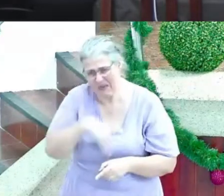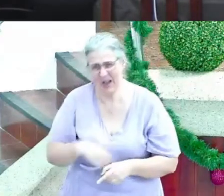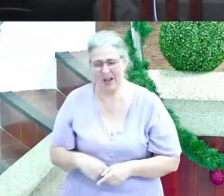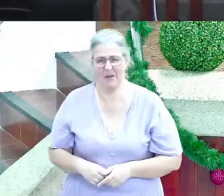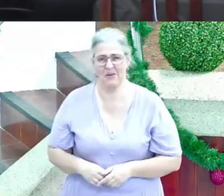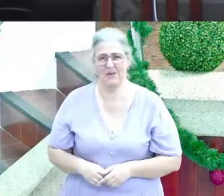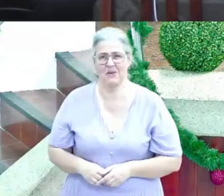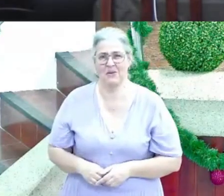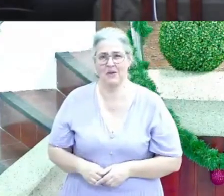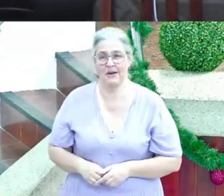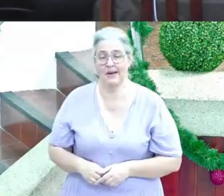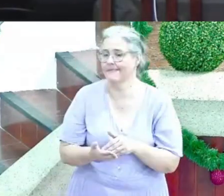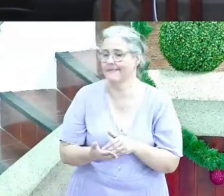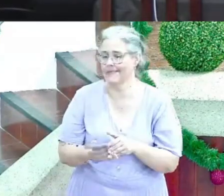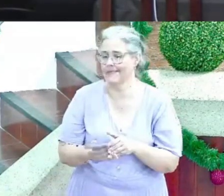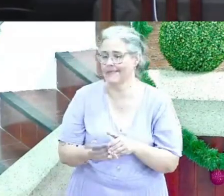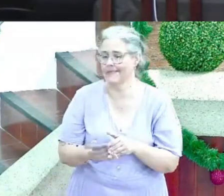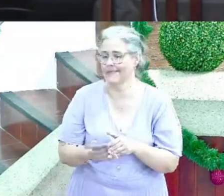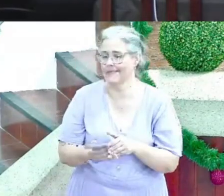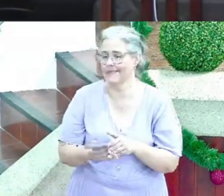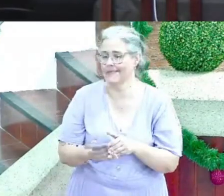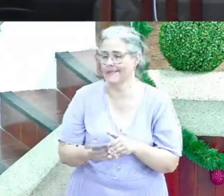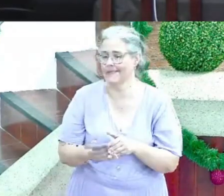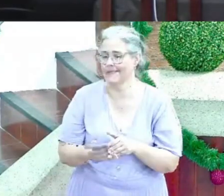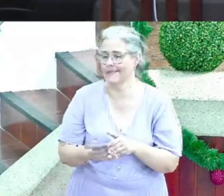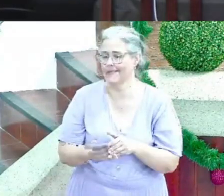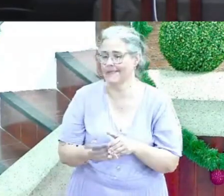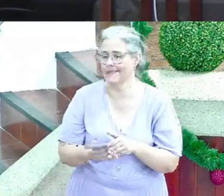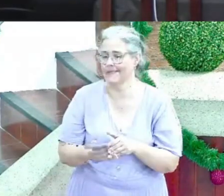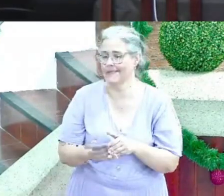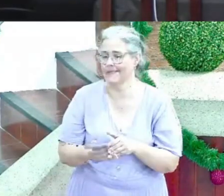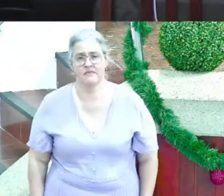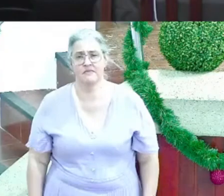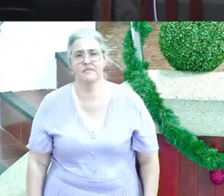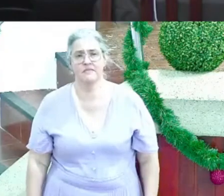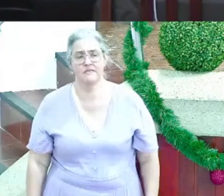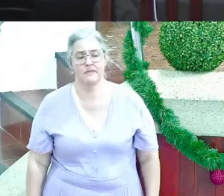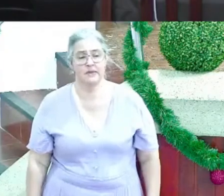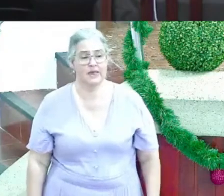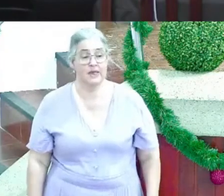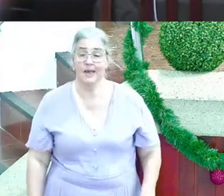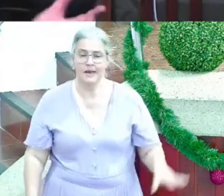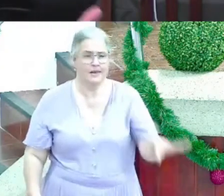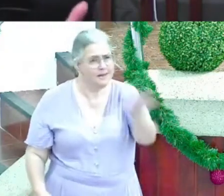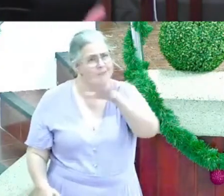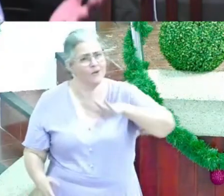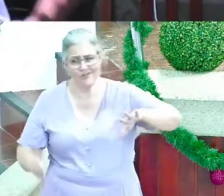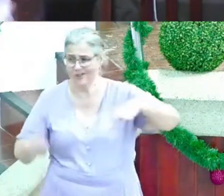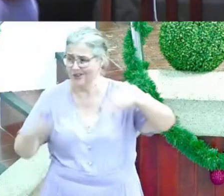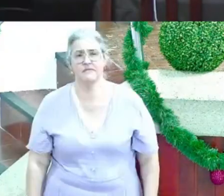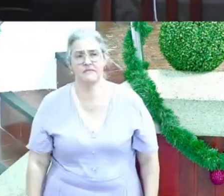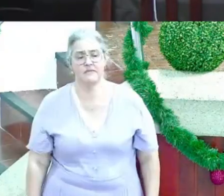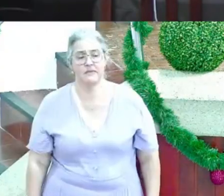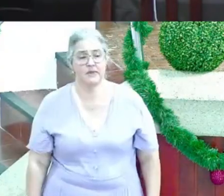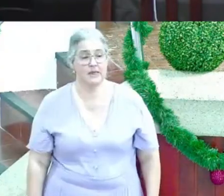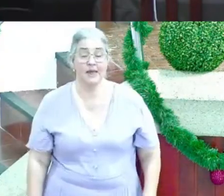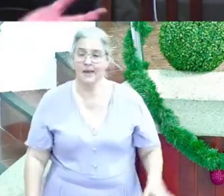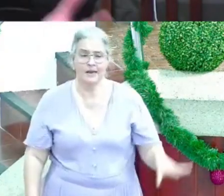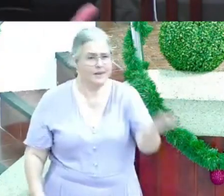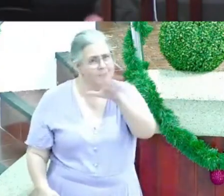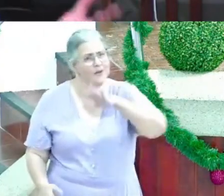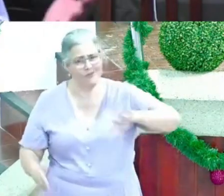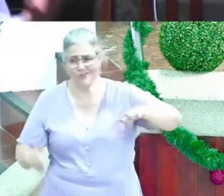ele, filho a deuses pagãos. O coração desse homem está distante de Deus. Diante deste caos político